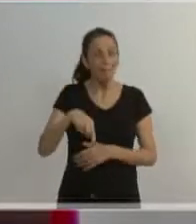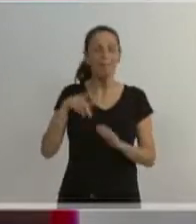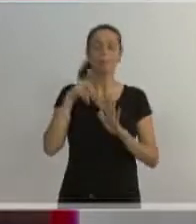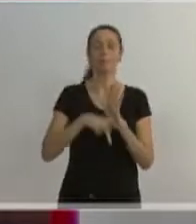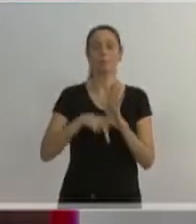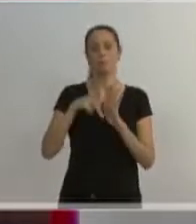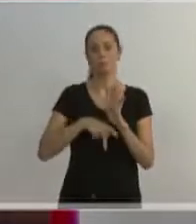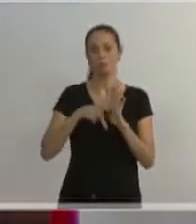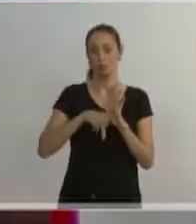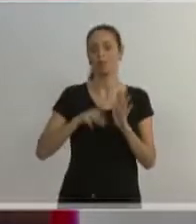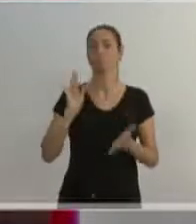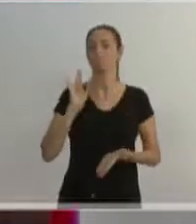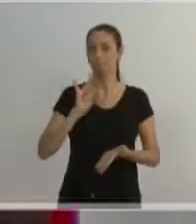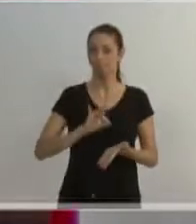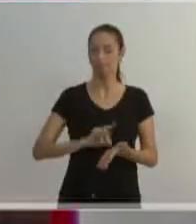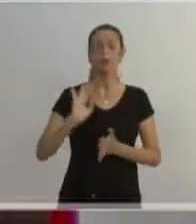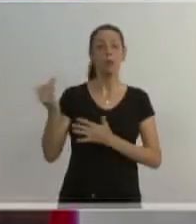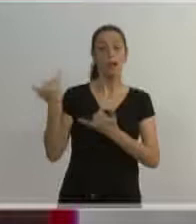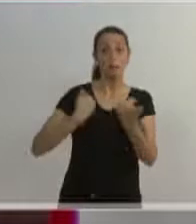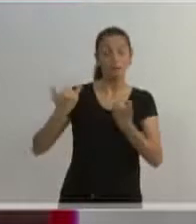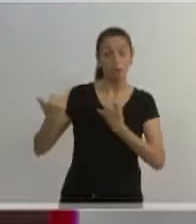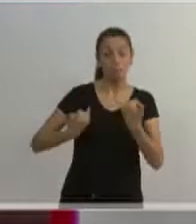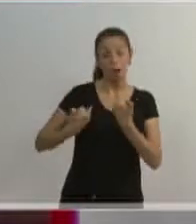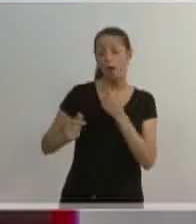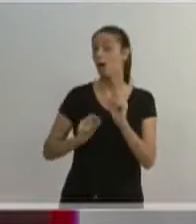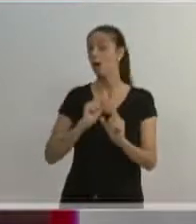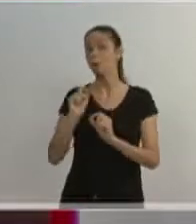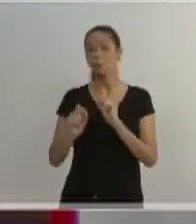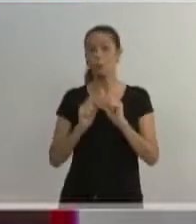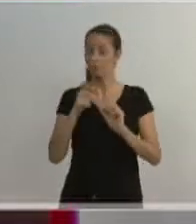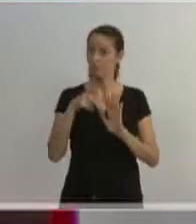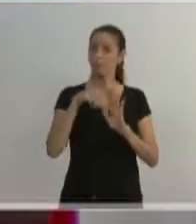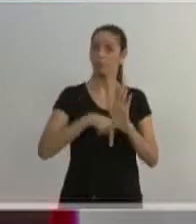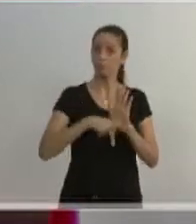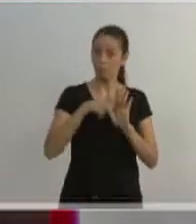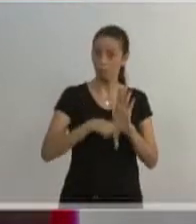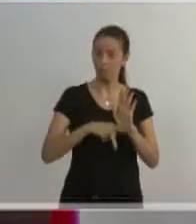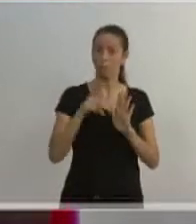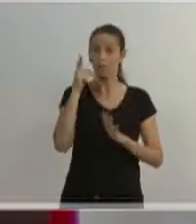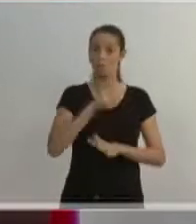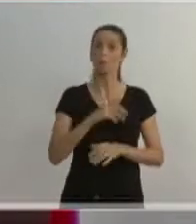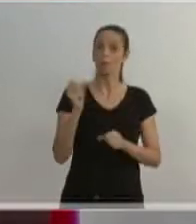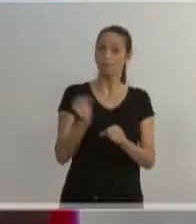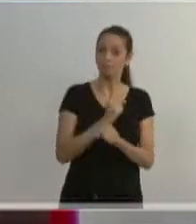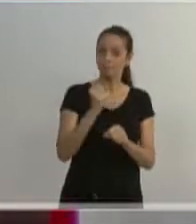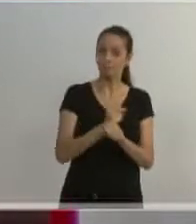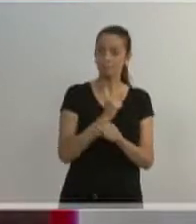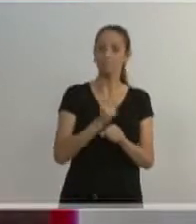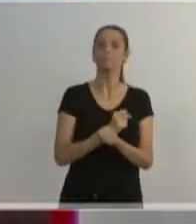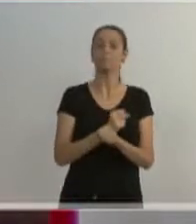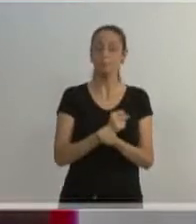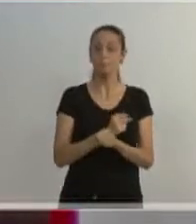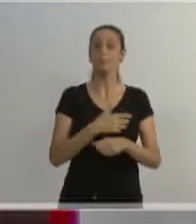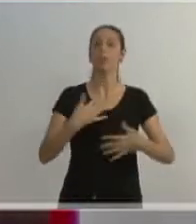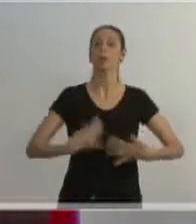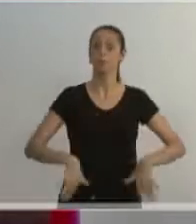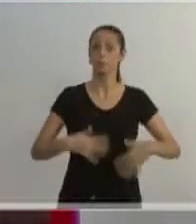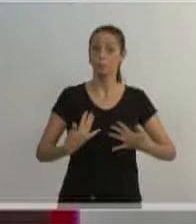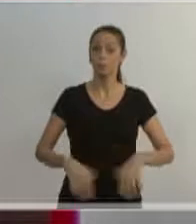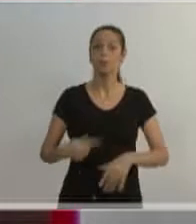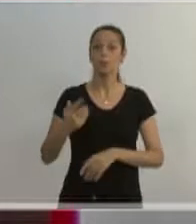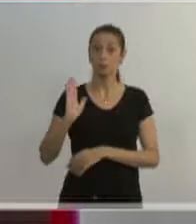princípio na informação temos seria um projeto que para sua execução seria maior do que o recurso disponível